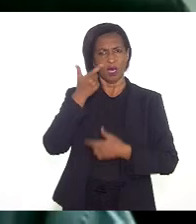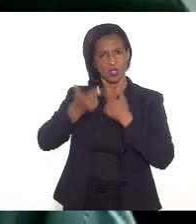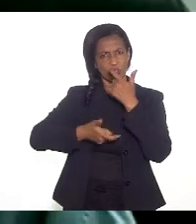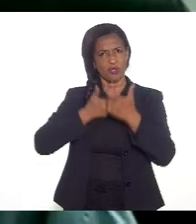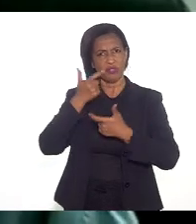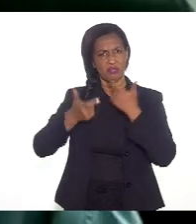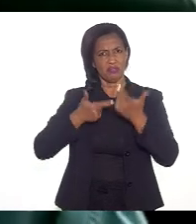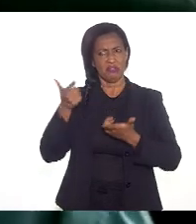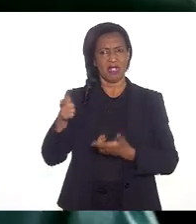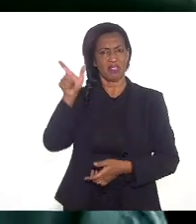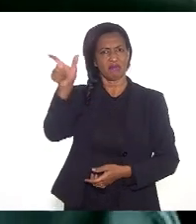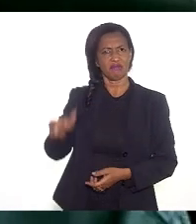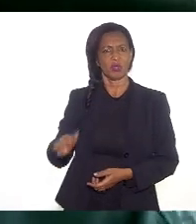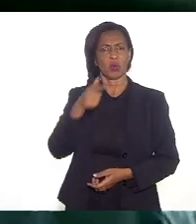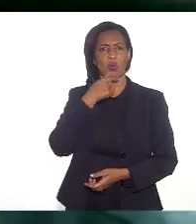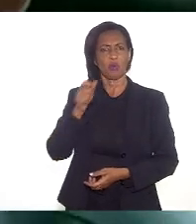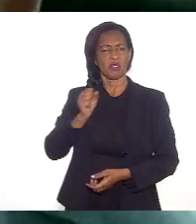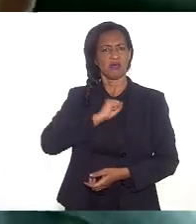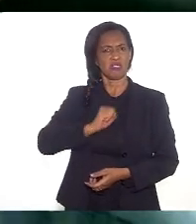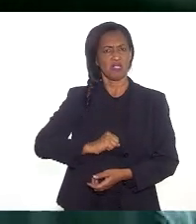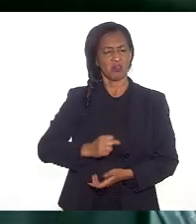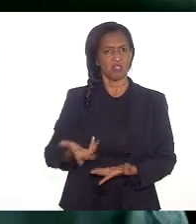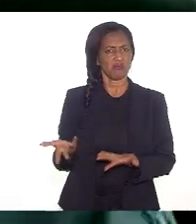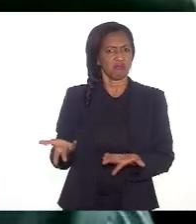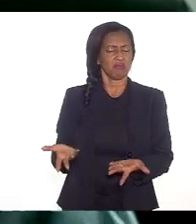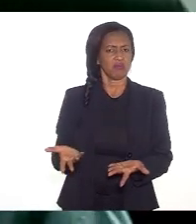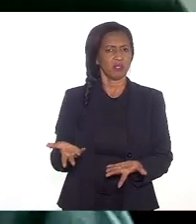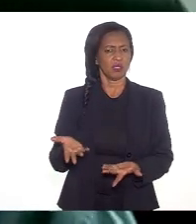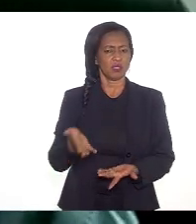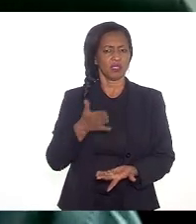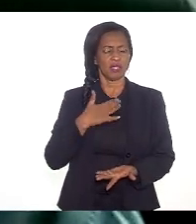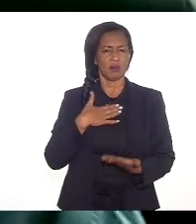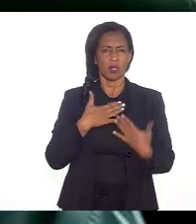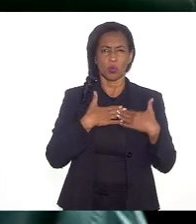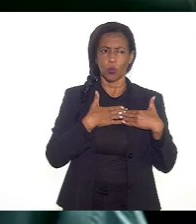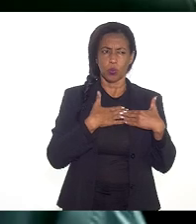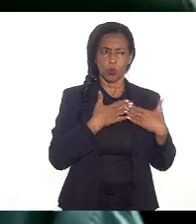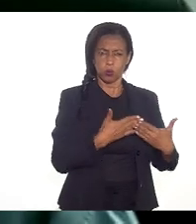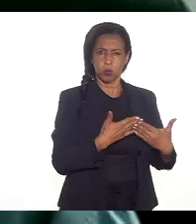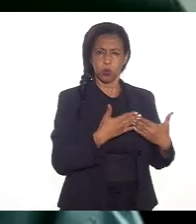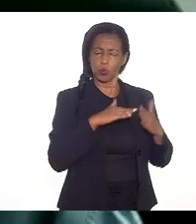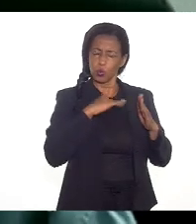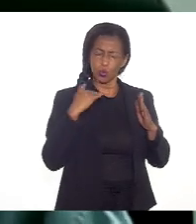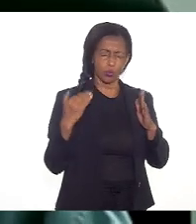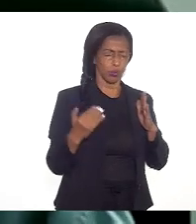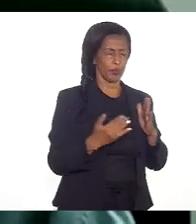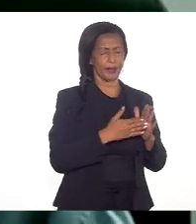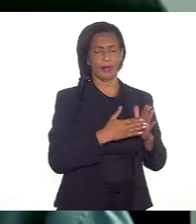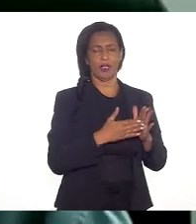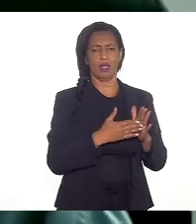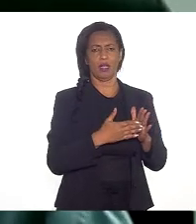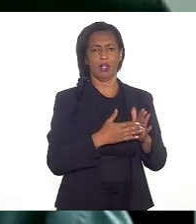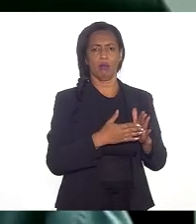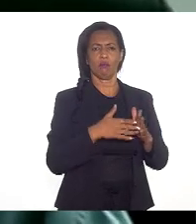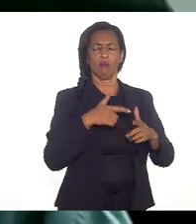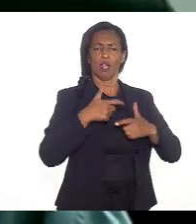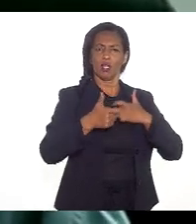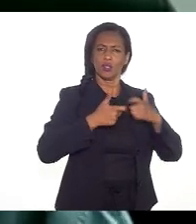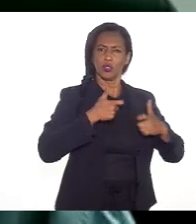desse pseudo-sacerdote e minha solidariedade total às